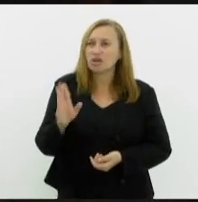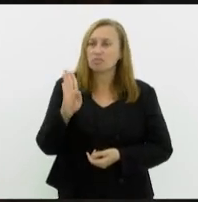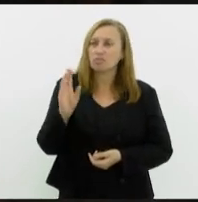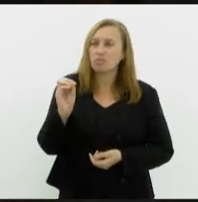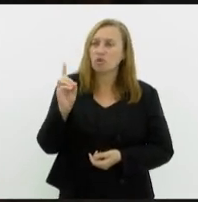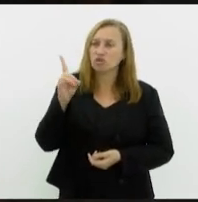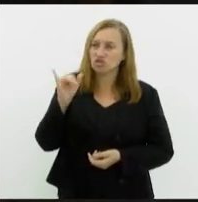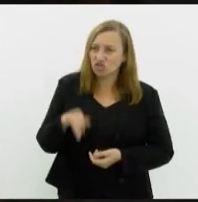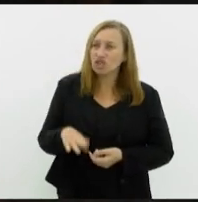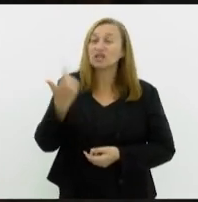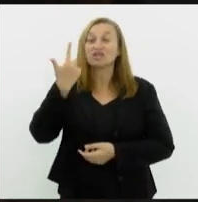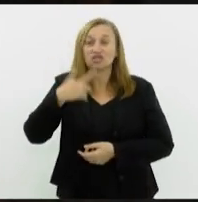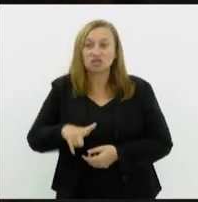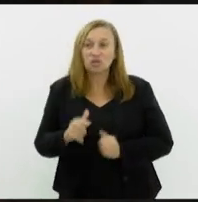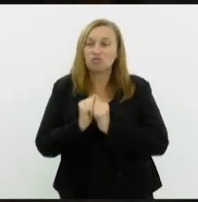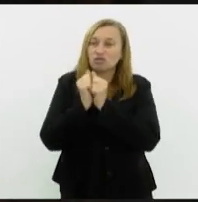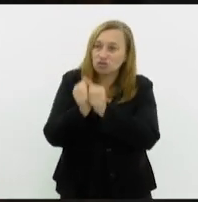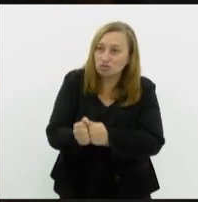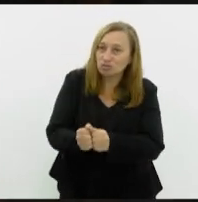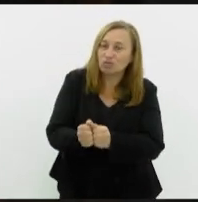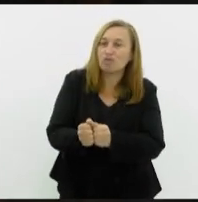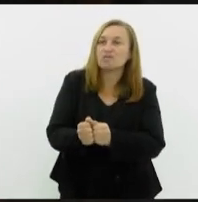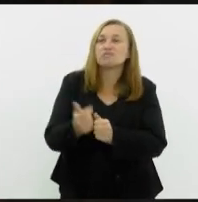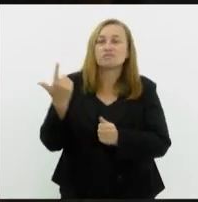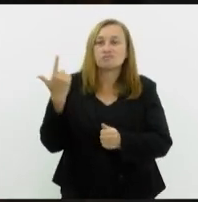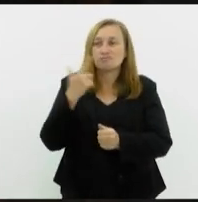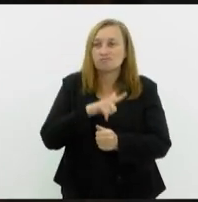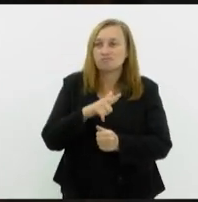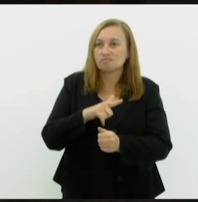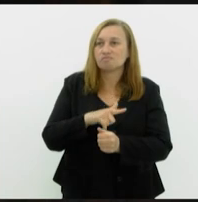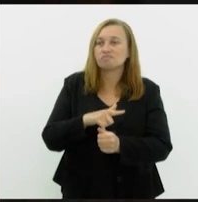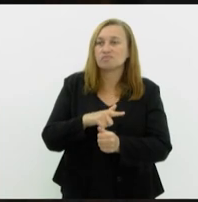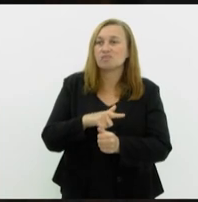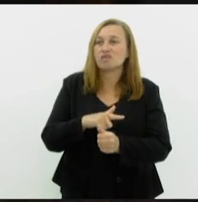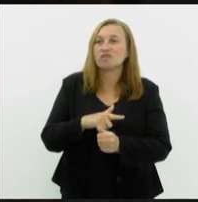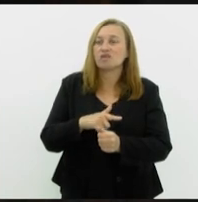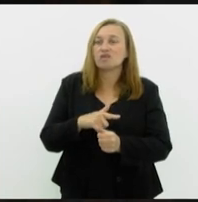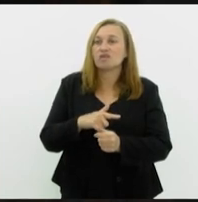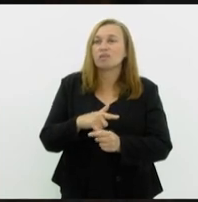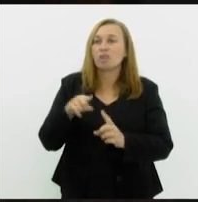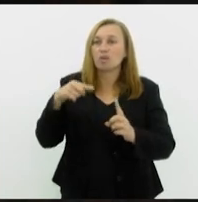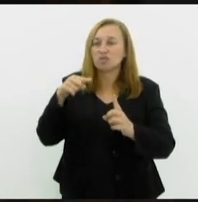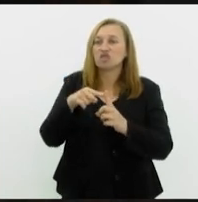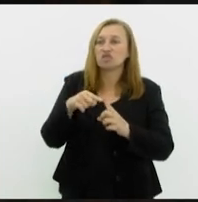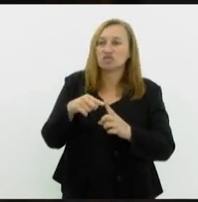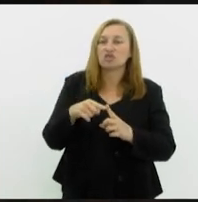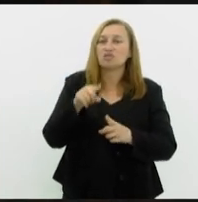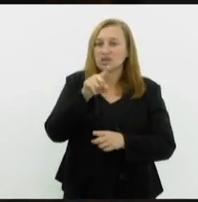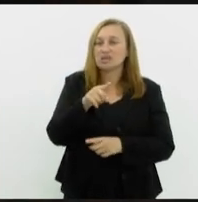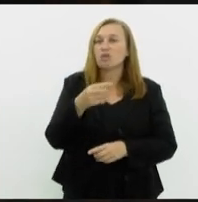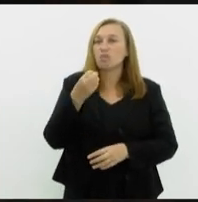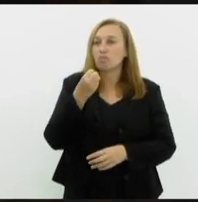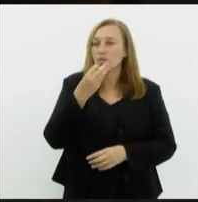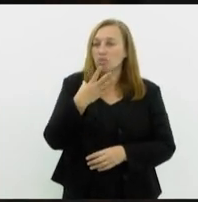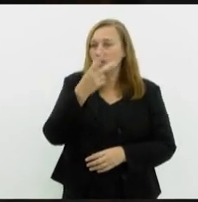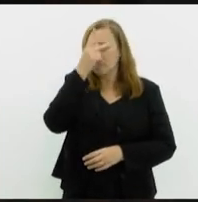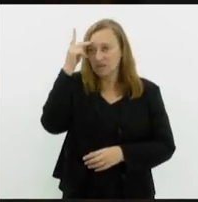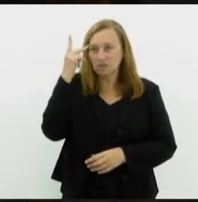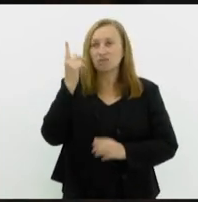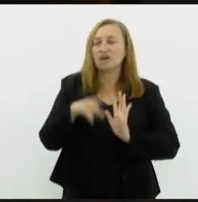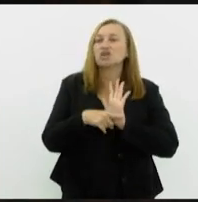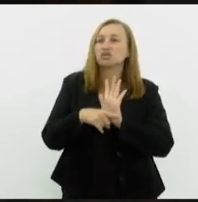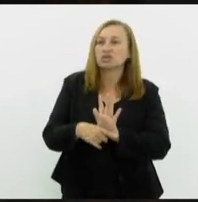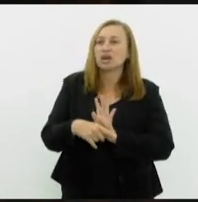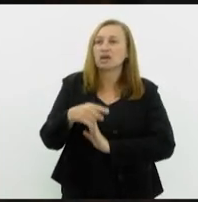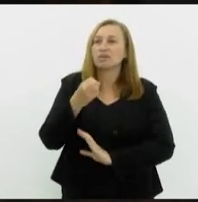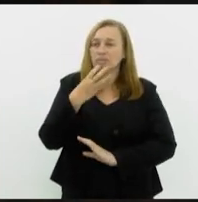gente, mais uma vez, caminhando firme, a gente vai chegar no nosso objetivo, e você é um cara iluminado, um cara conhecedor, vai nos ajudar